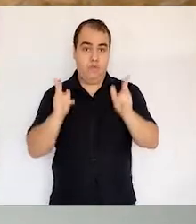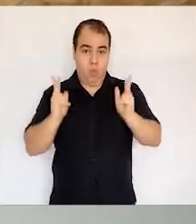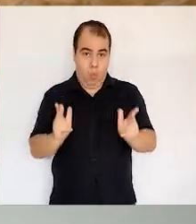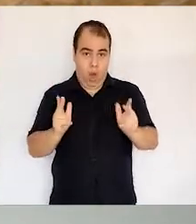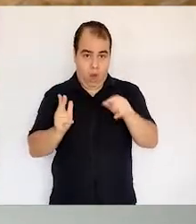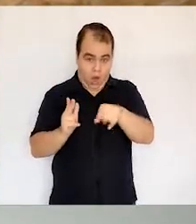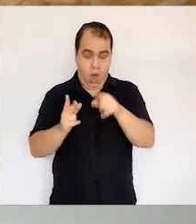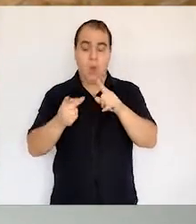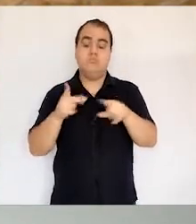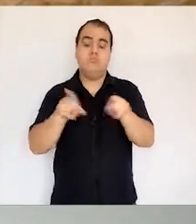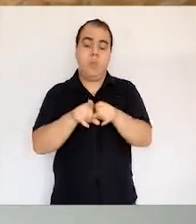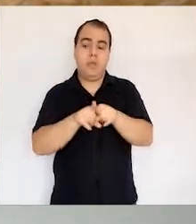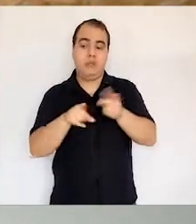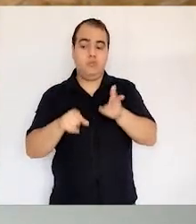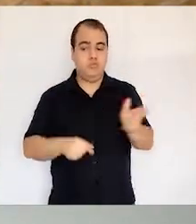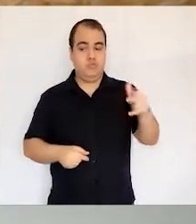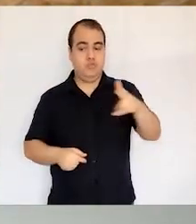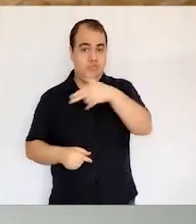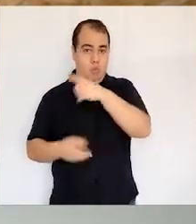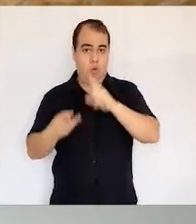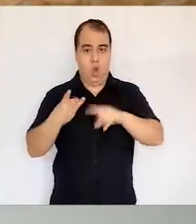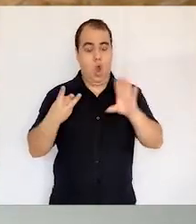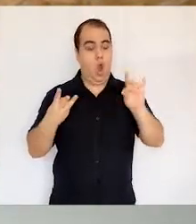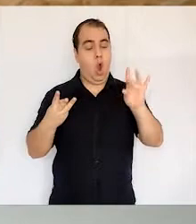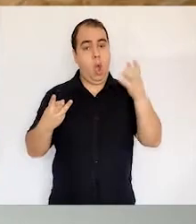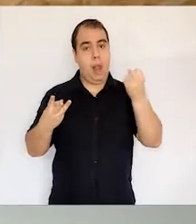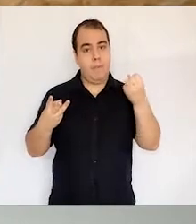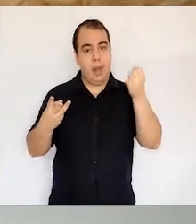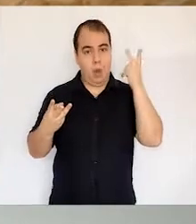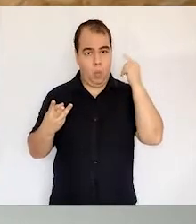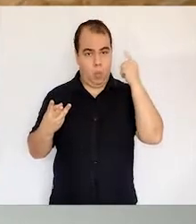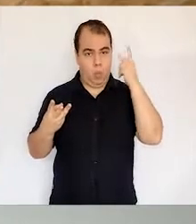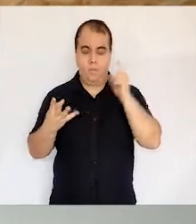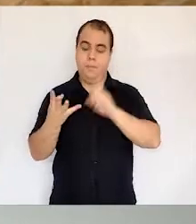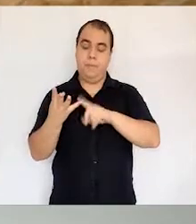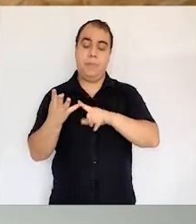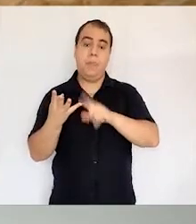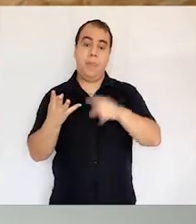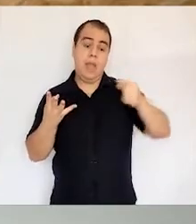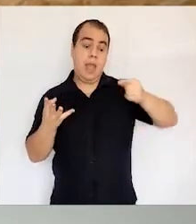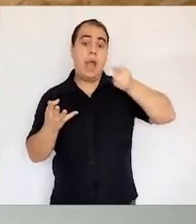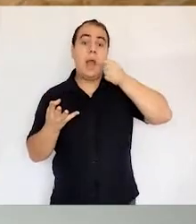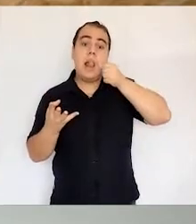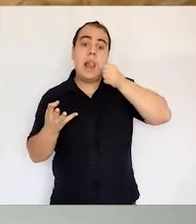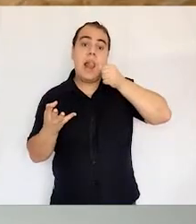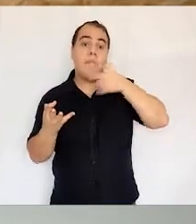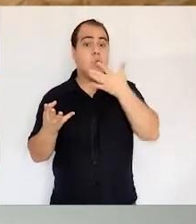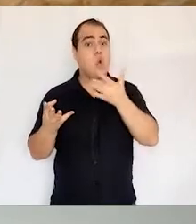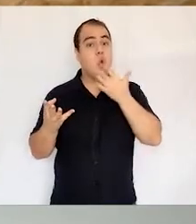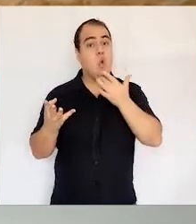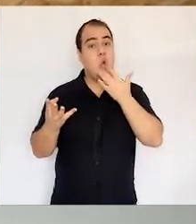precisar de tesoura sem ponta, uma cola branca comum, lápis colorido, caso